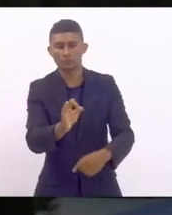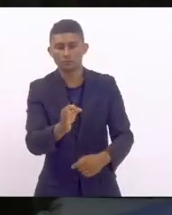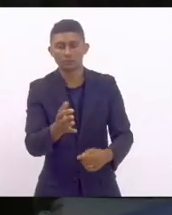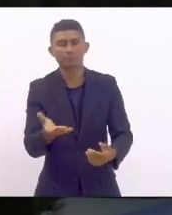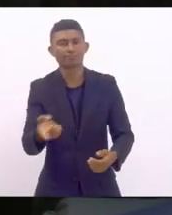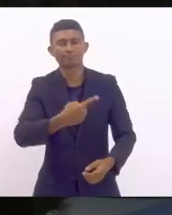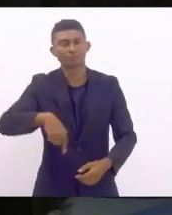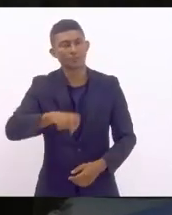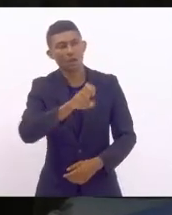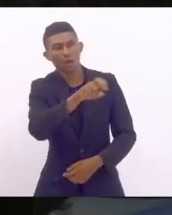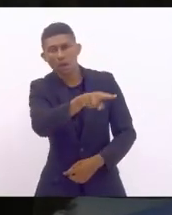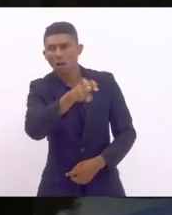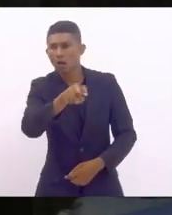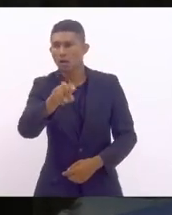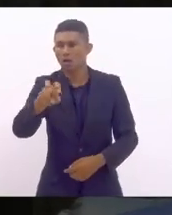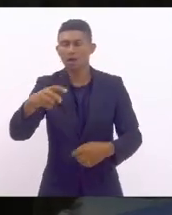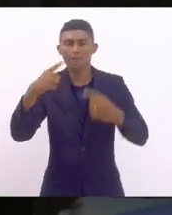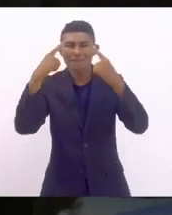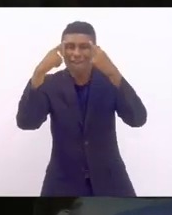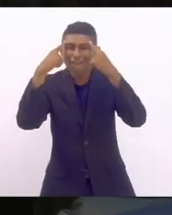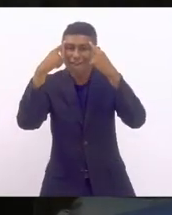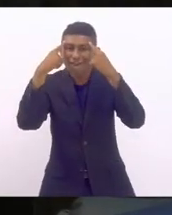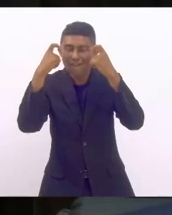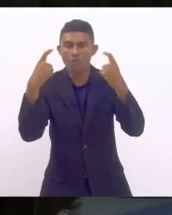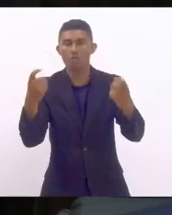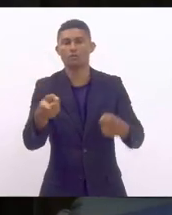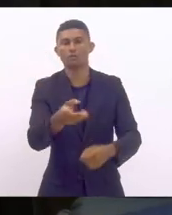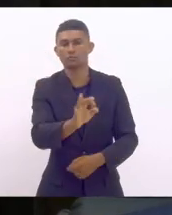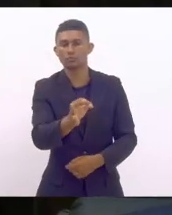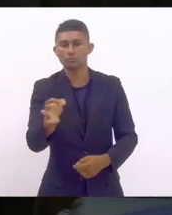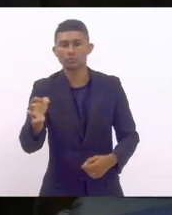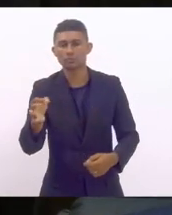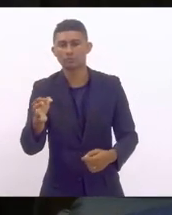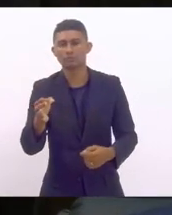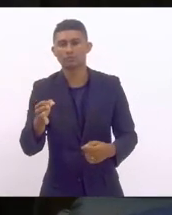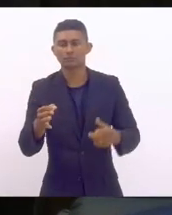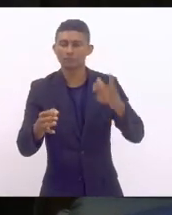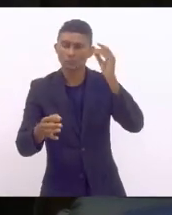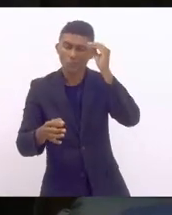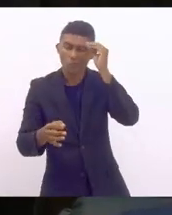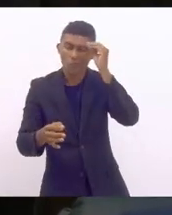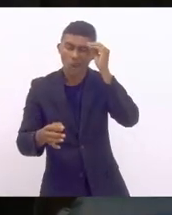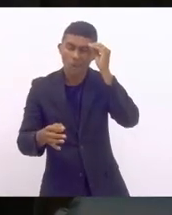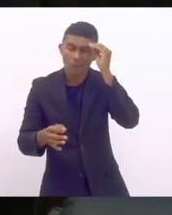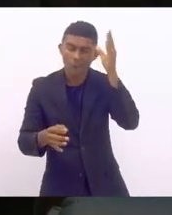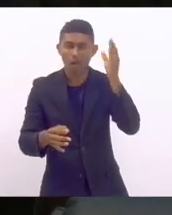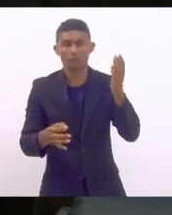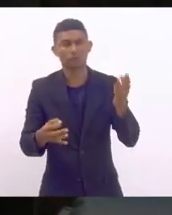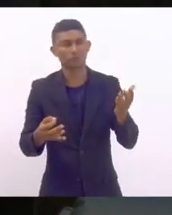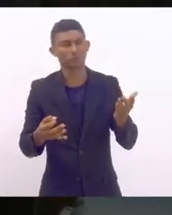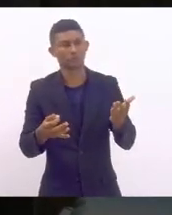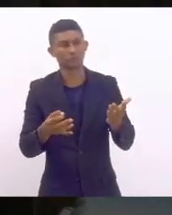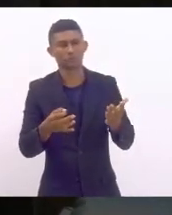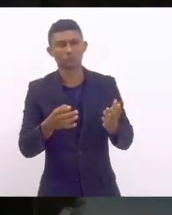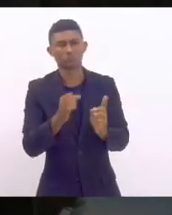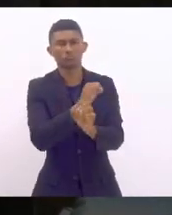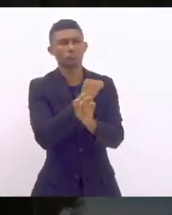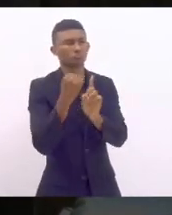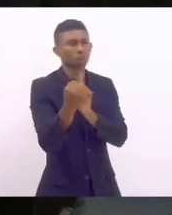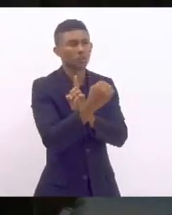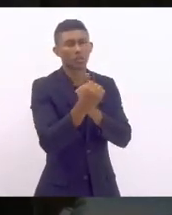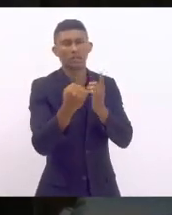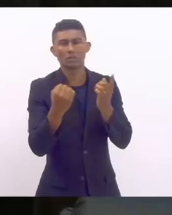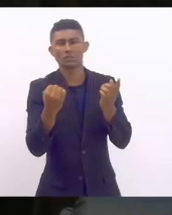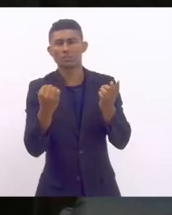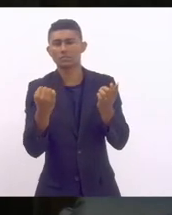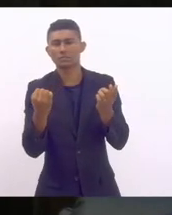vivendo uma violência contra a civilidade é contra o conhecimento contra a soberania do